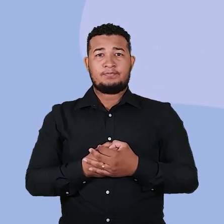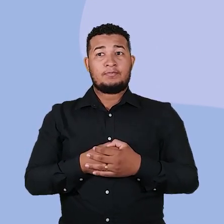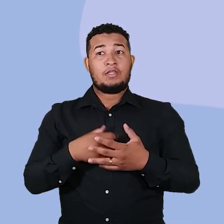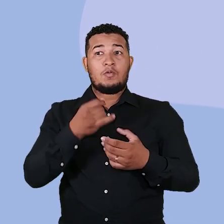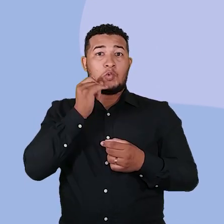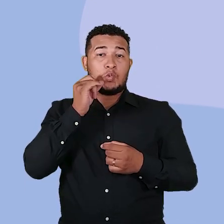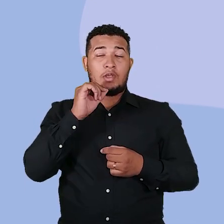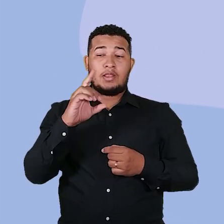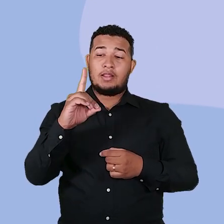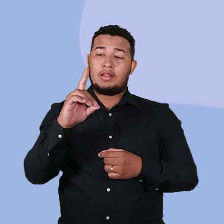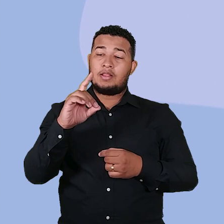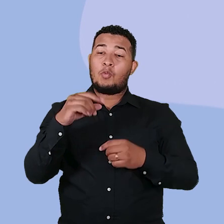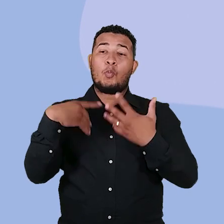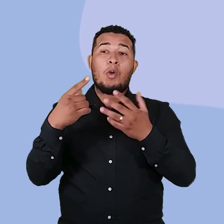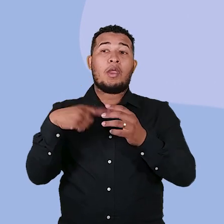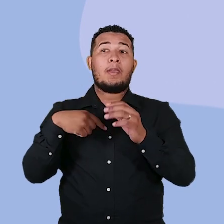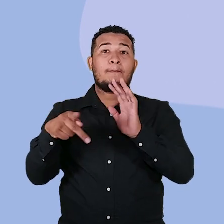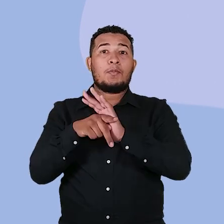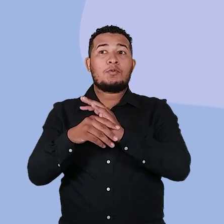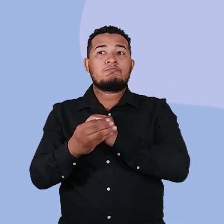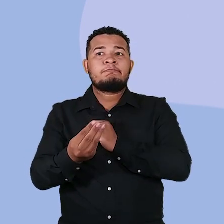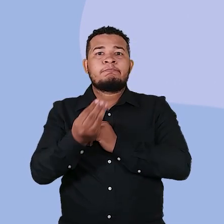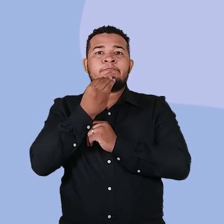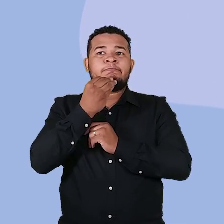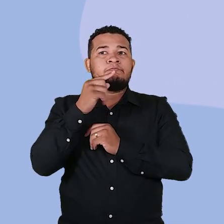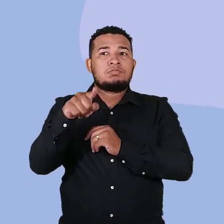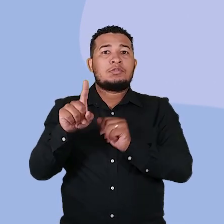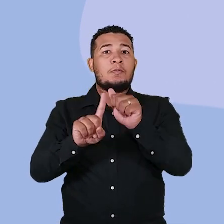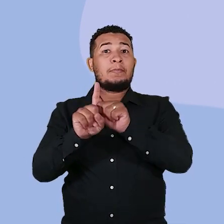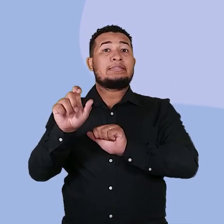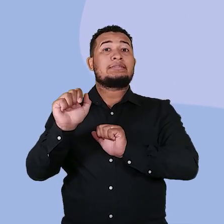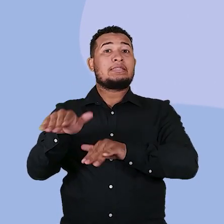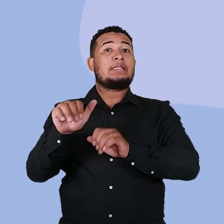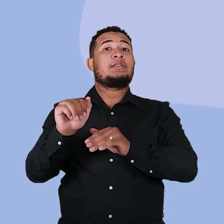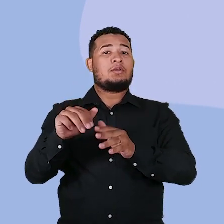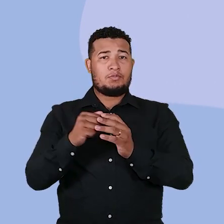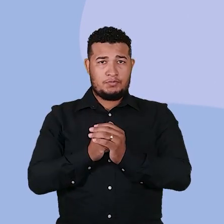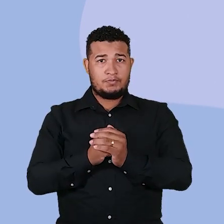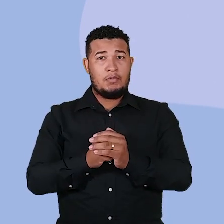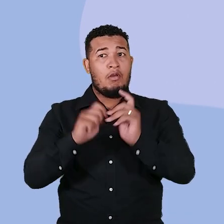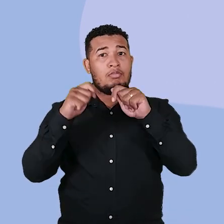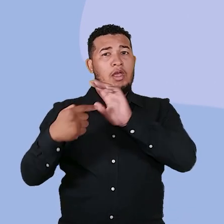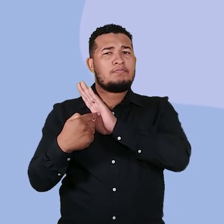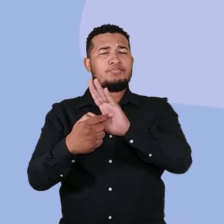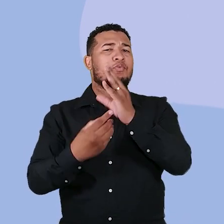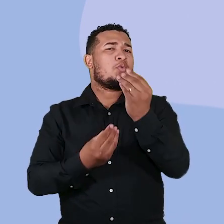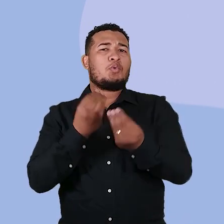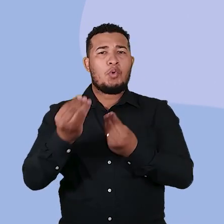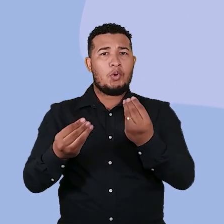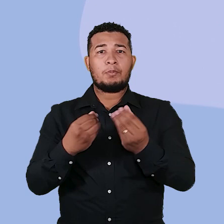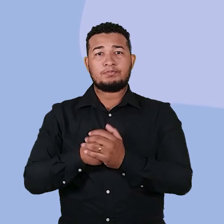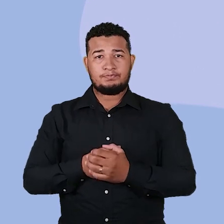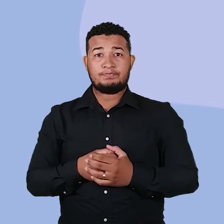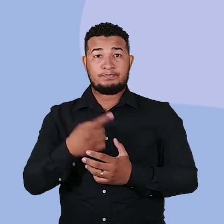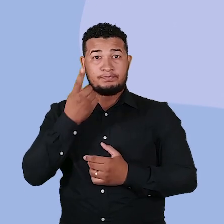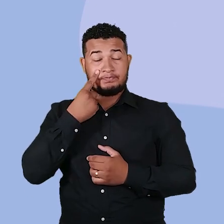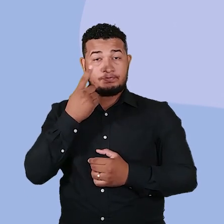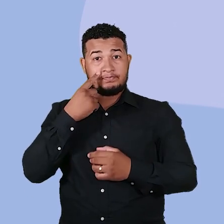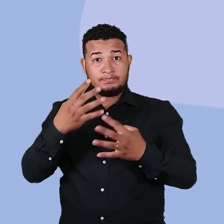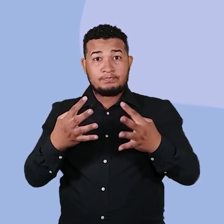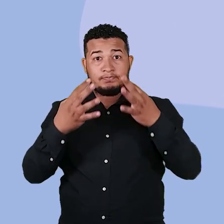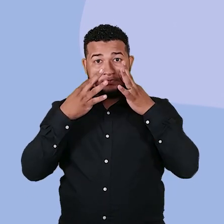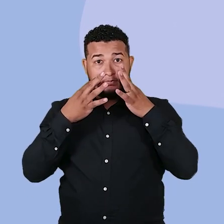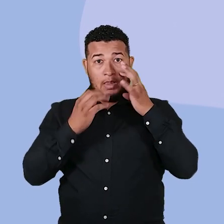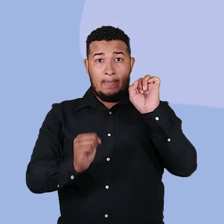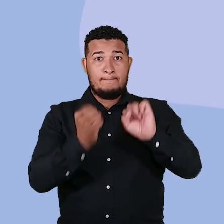então o desempenho conjunto dessas máquinas em setembro pode ser classificado como em